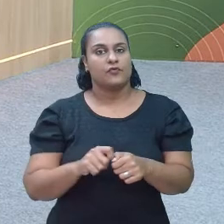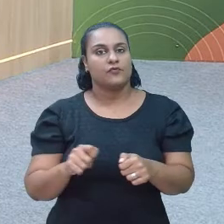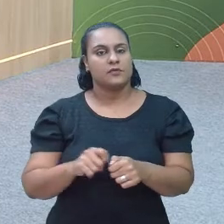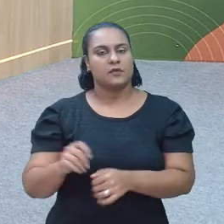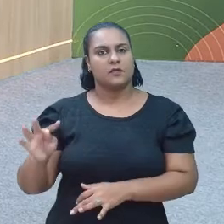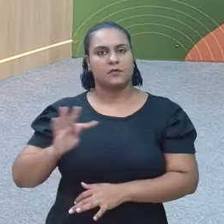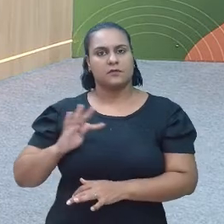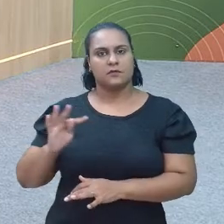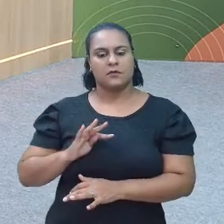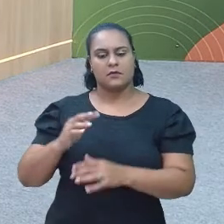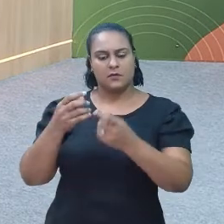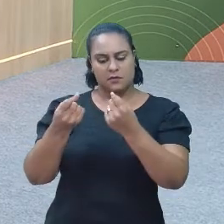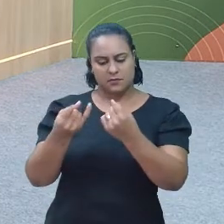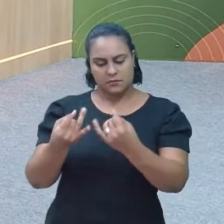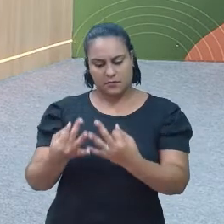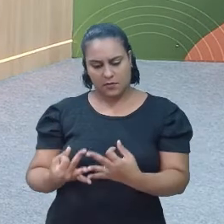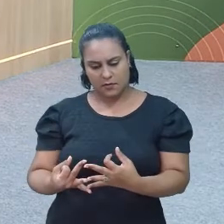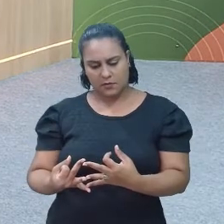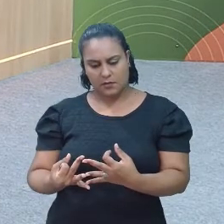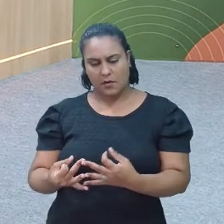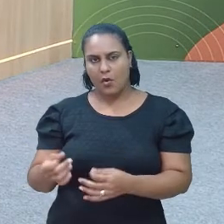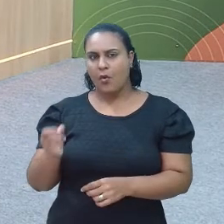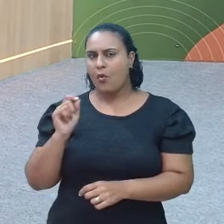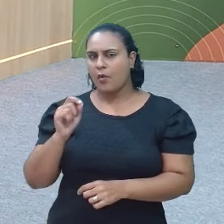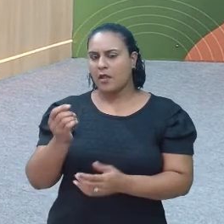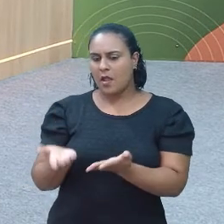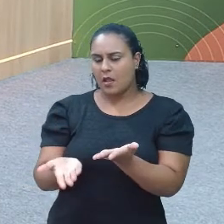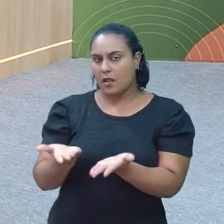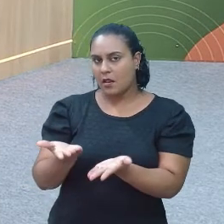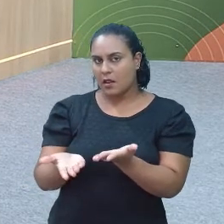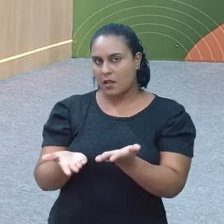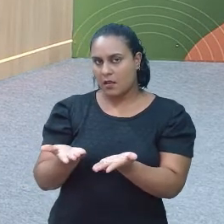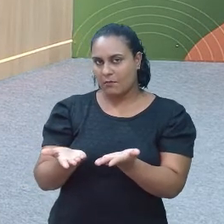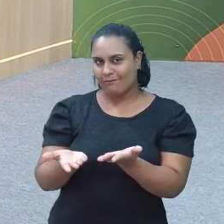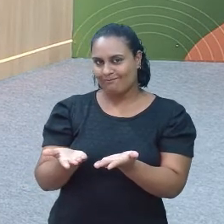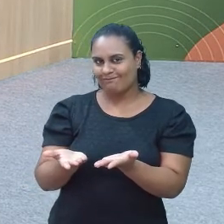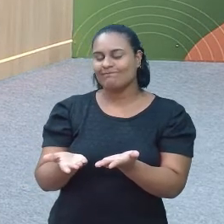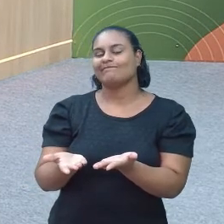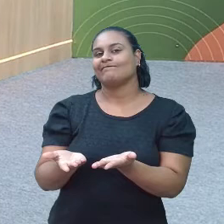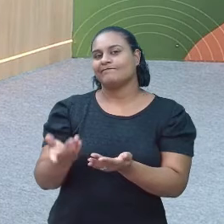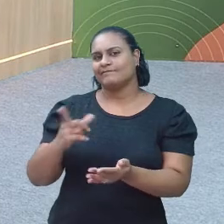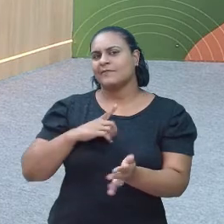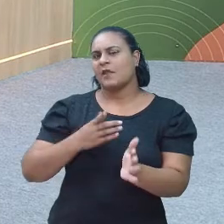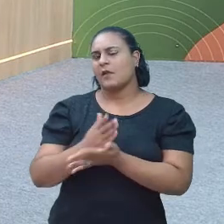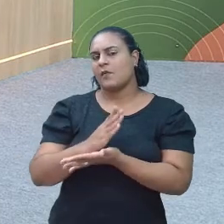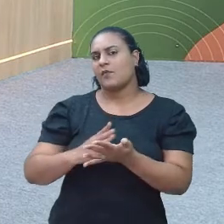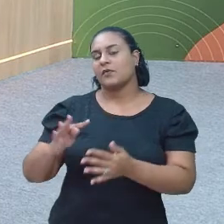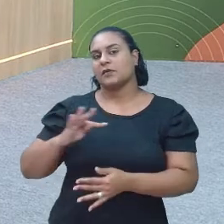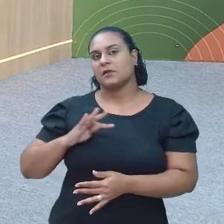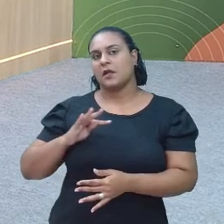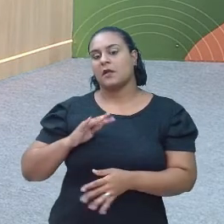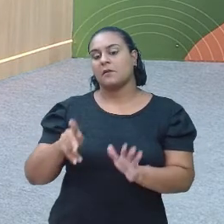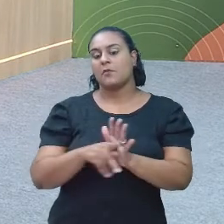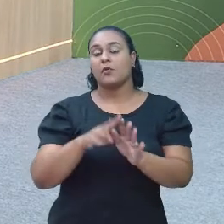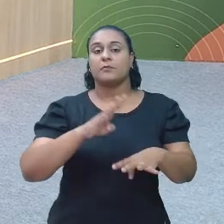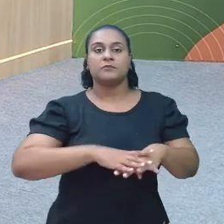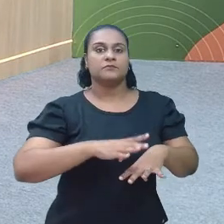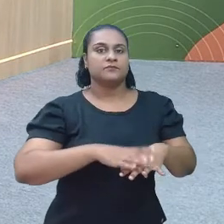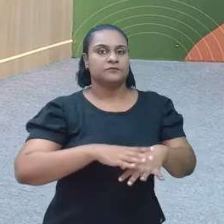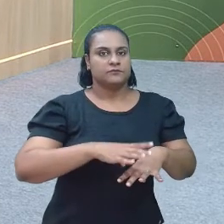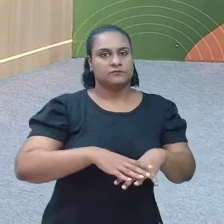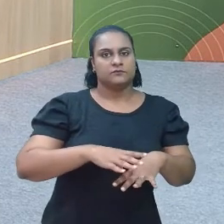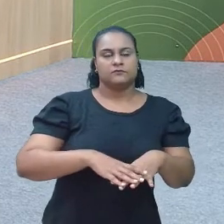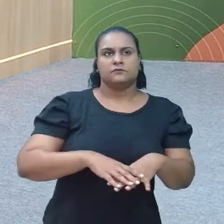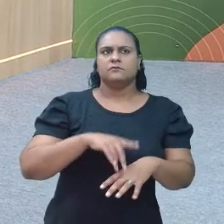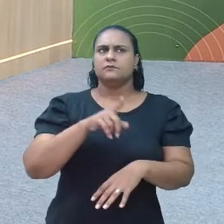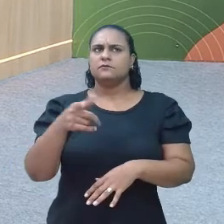técnica, a explicação é o equilíbrio na balança, tá certo? Então existem algumas técnicas matemáticas que você muitas